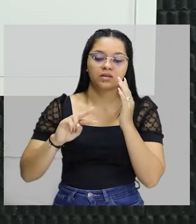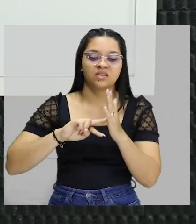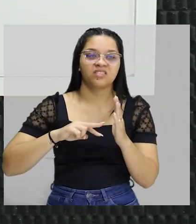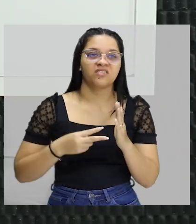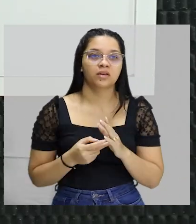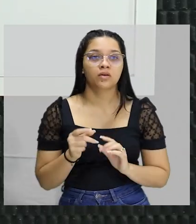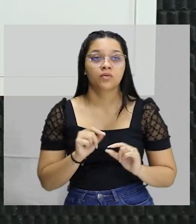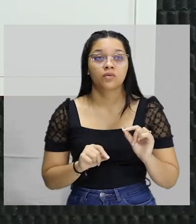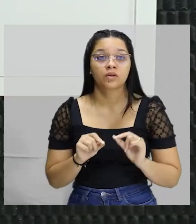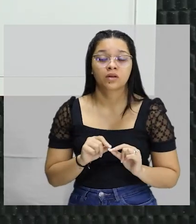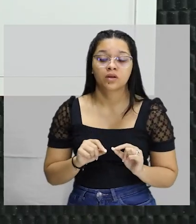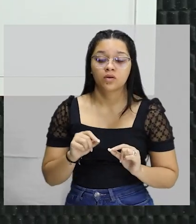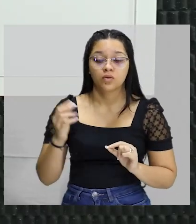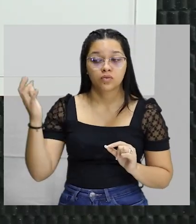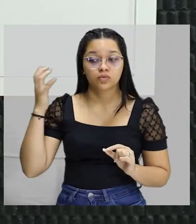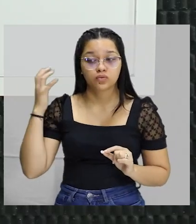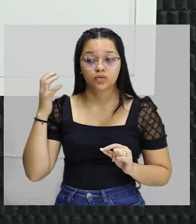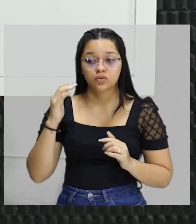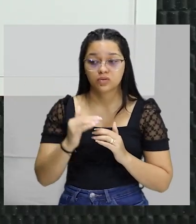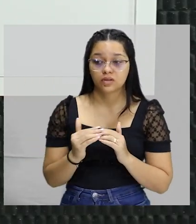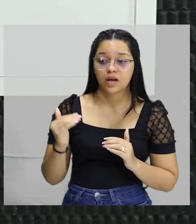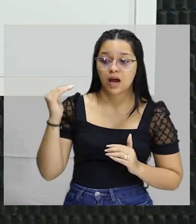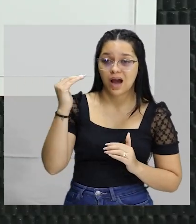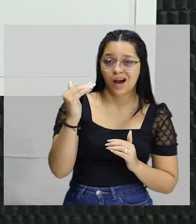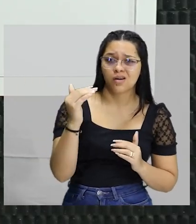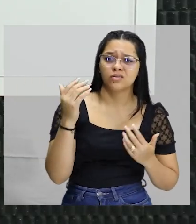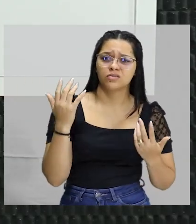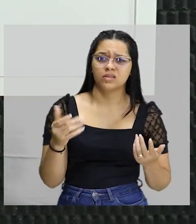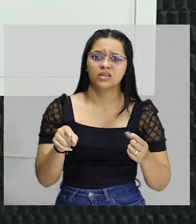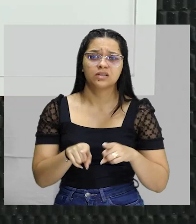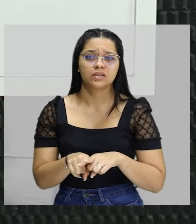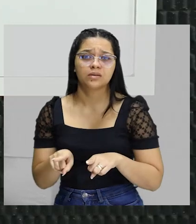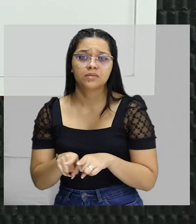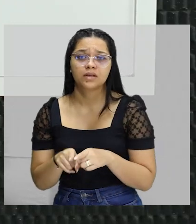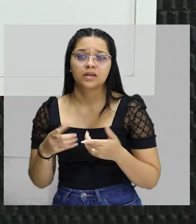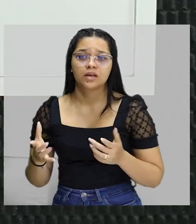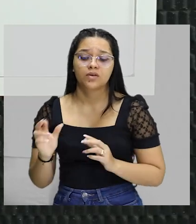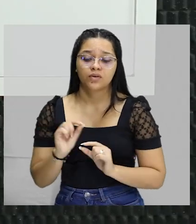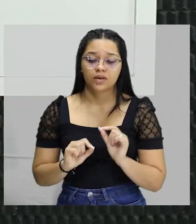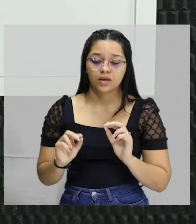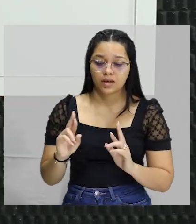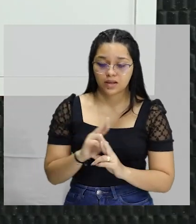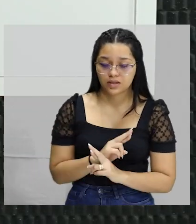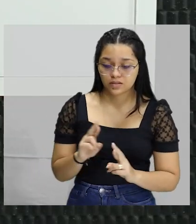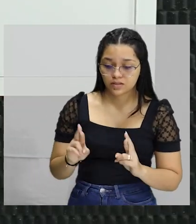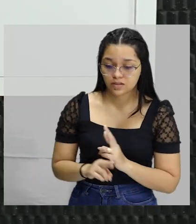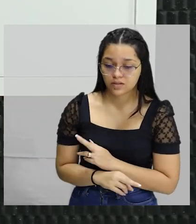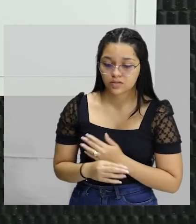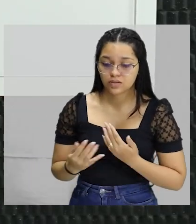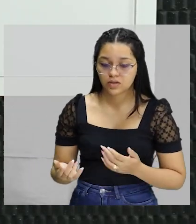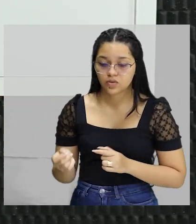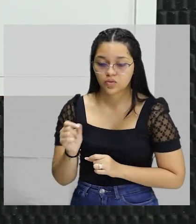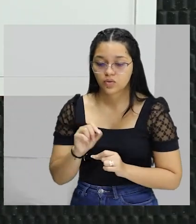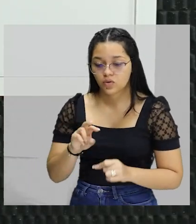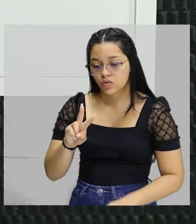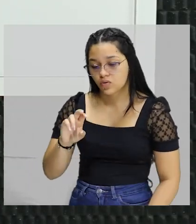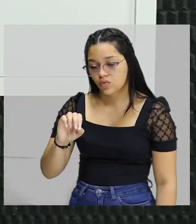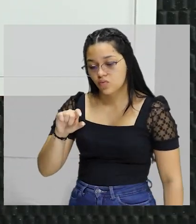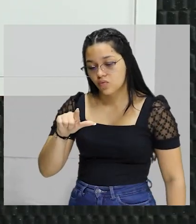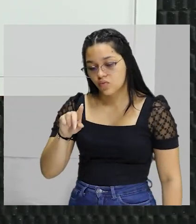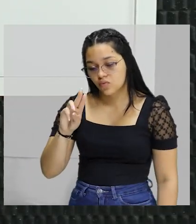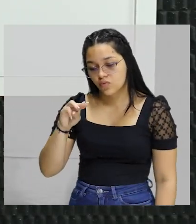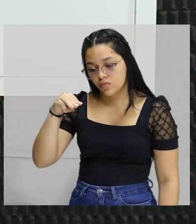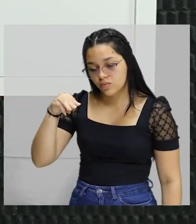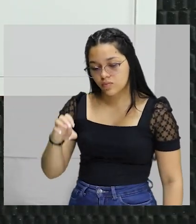quando a gente diz que o som está alto, de uma forma equivocada, a gente acaba relacionando isso a o volume